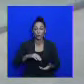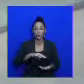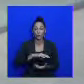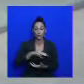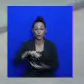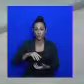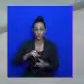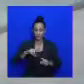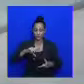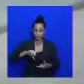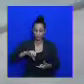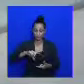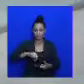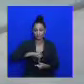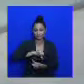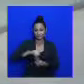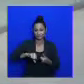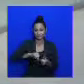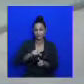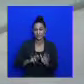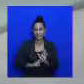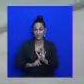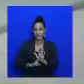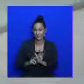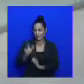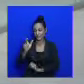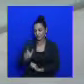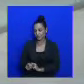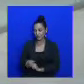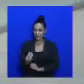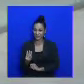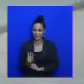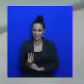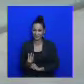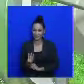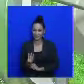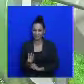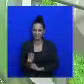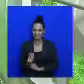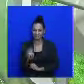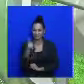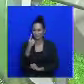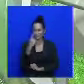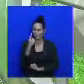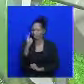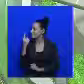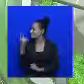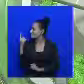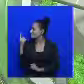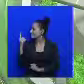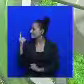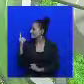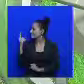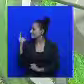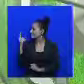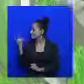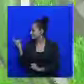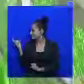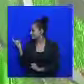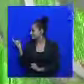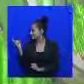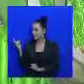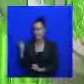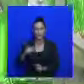globo sendo identificado agora para o sorteio do número correspondente a coluna número 3 bola posicionada valendo